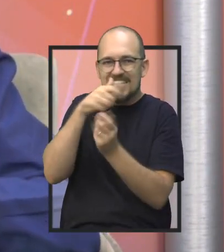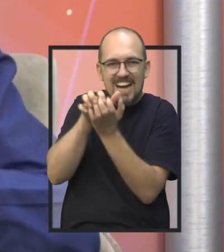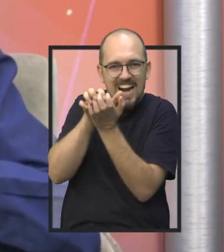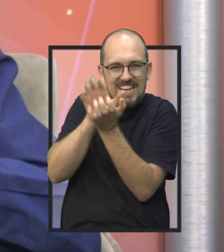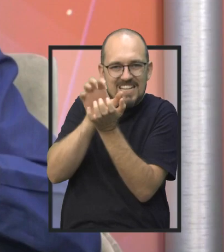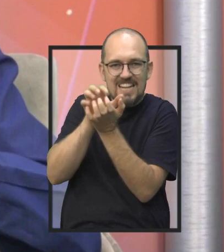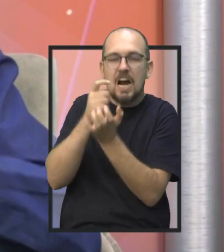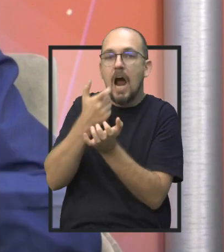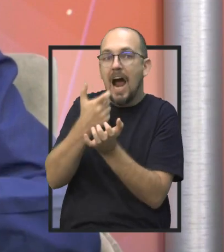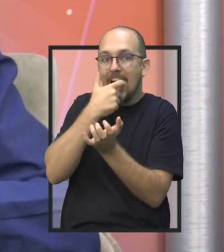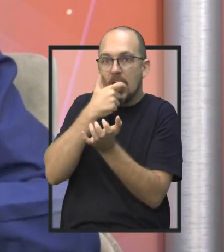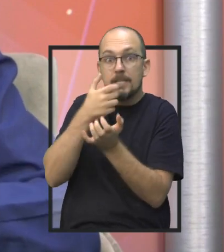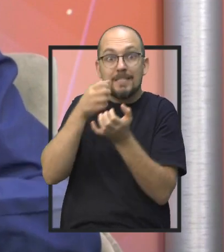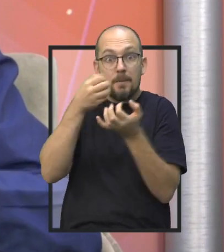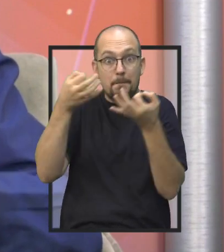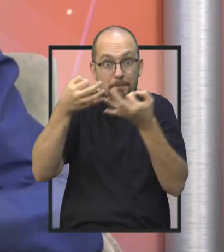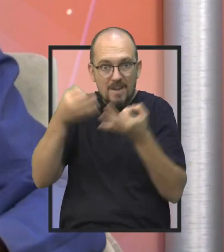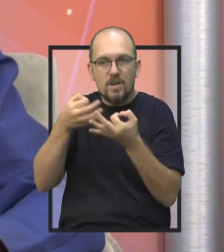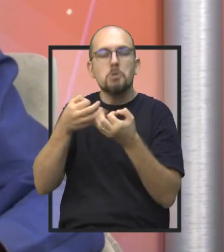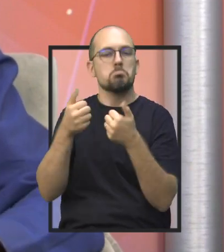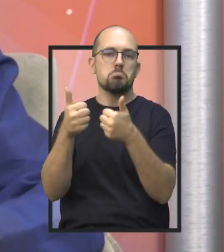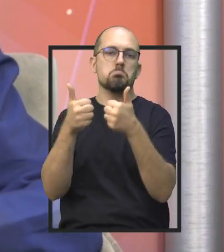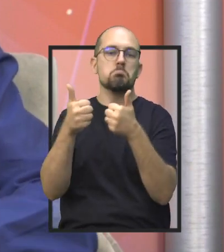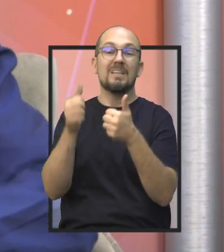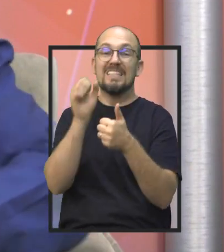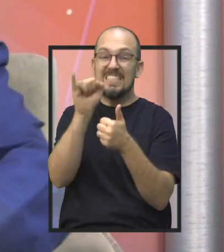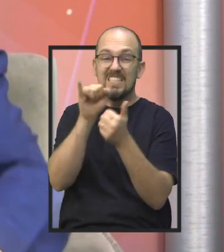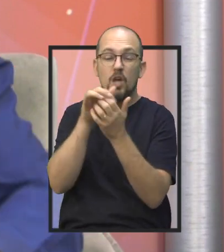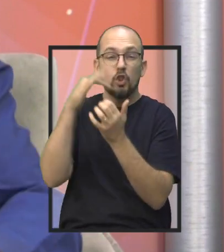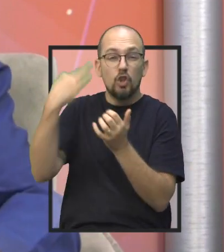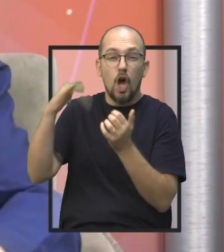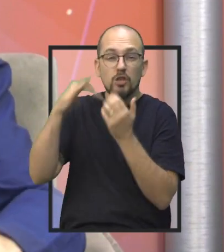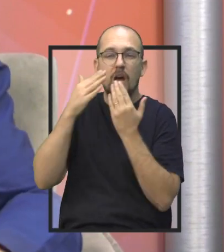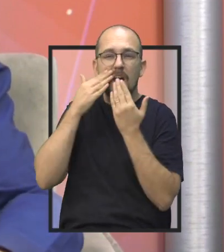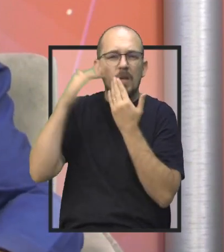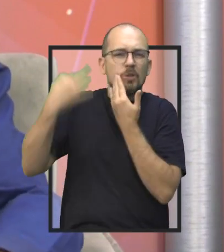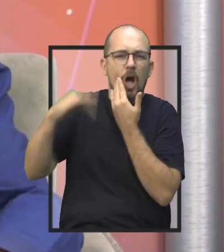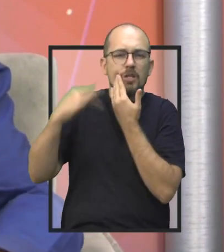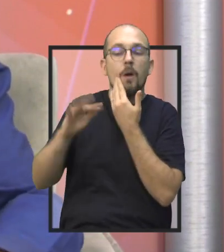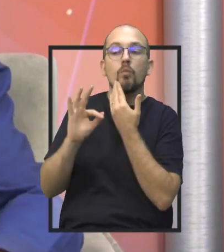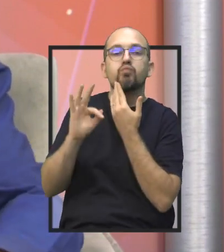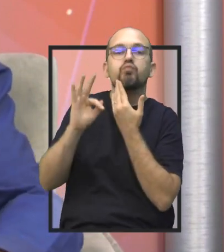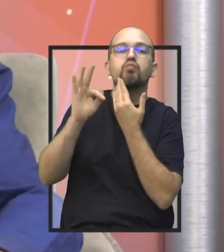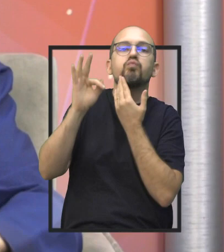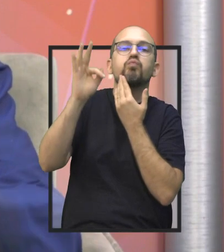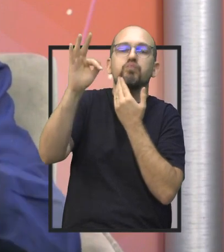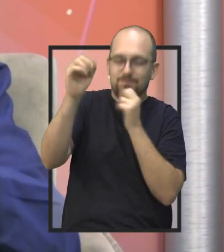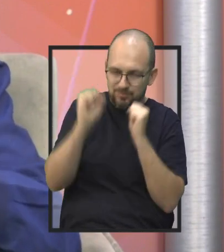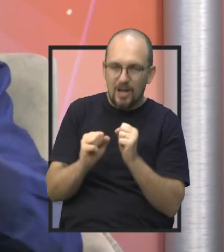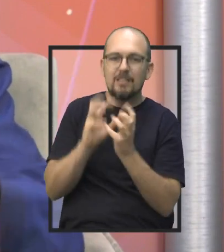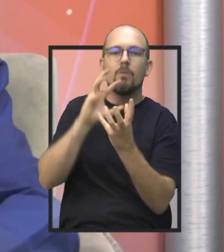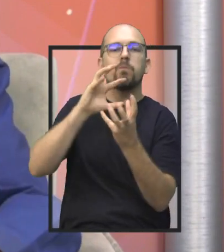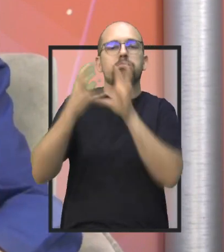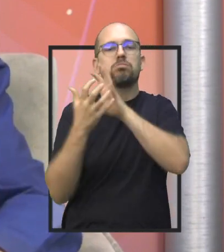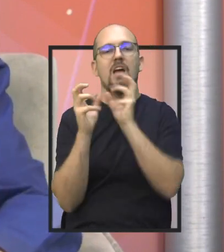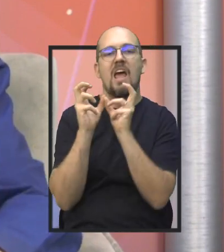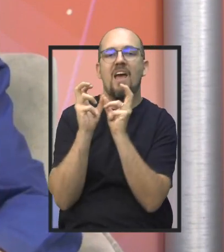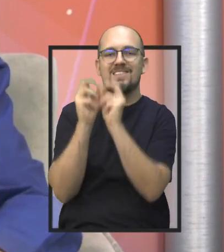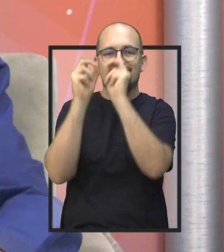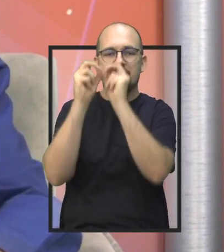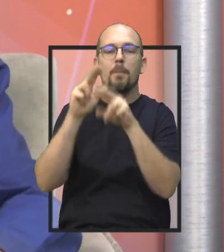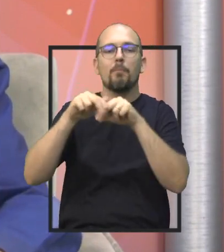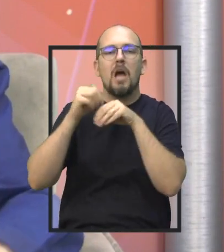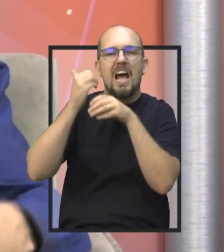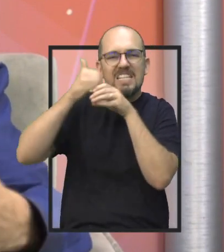ajustadas, porque senão elas causam traumas recorrentes que vão favorecer ao aparecimento do câncer. Outra coisa